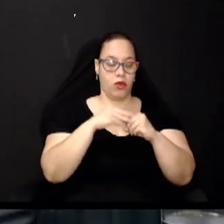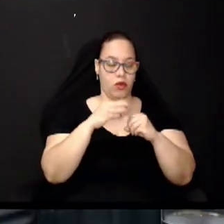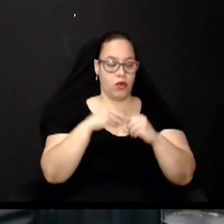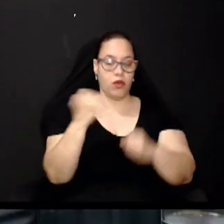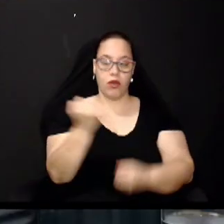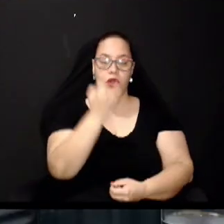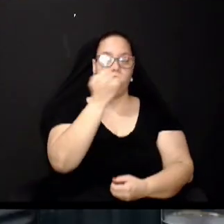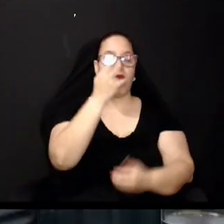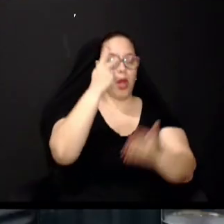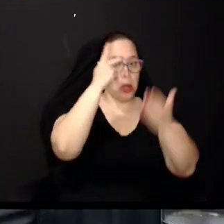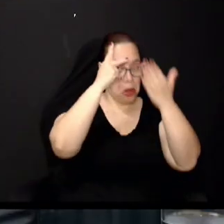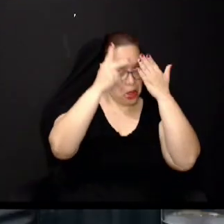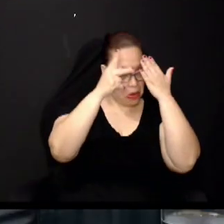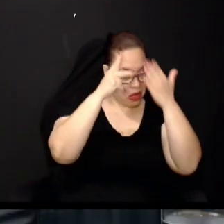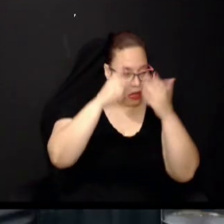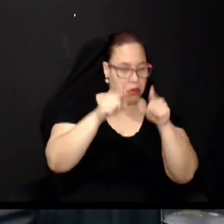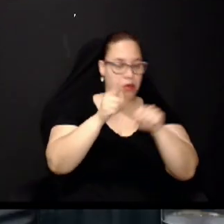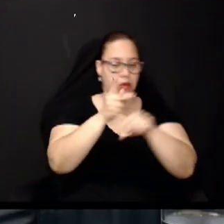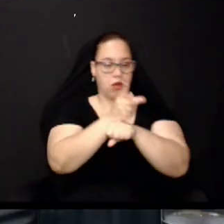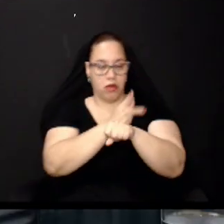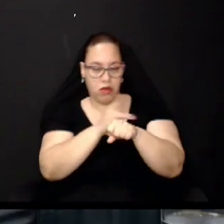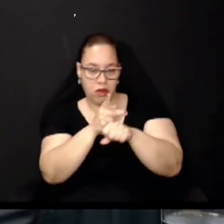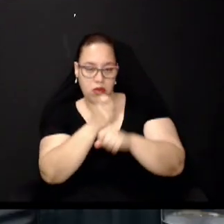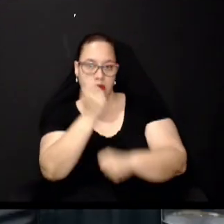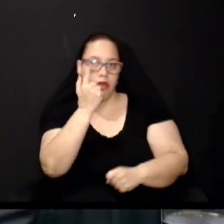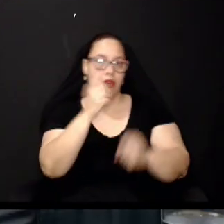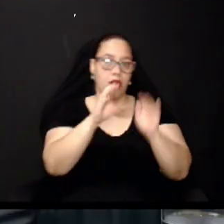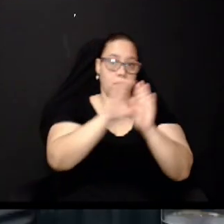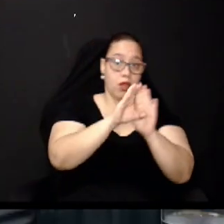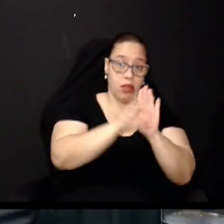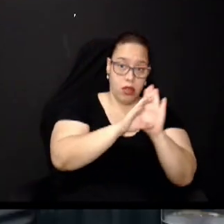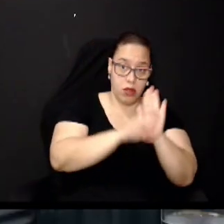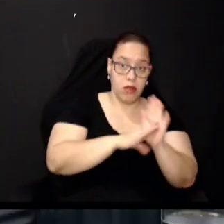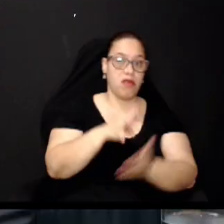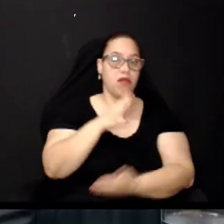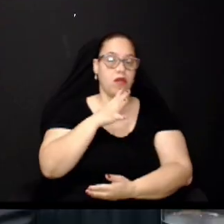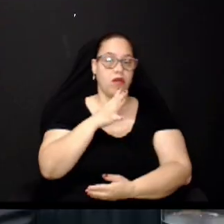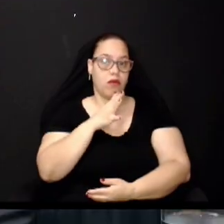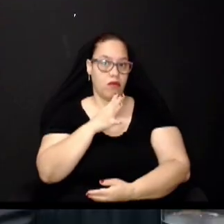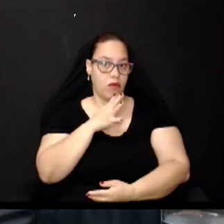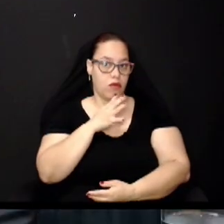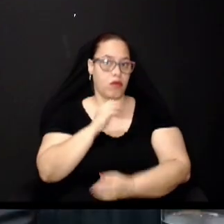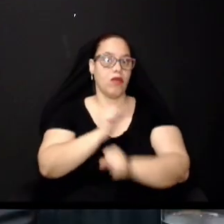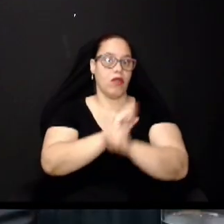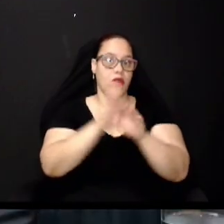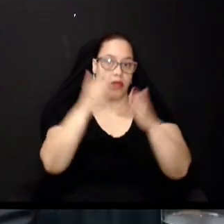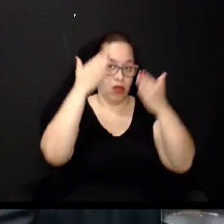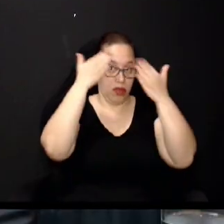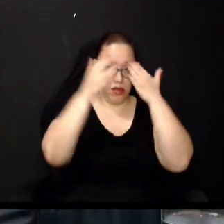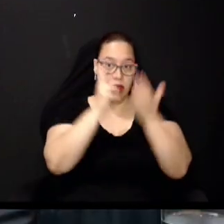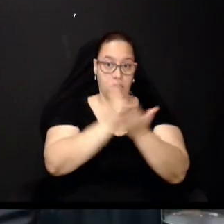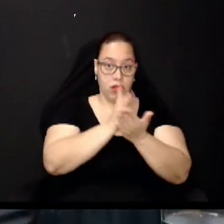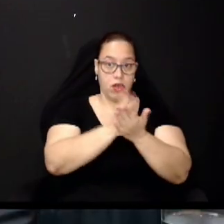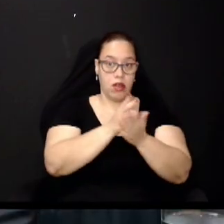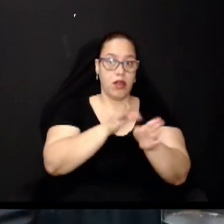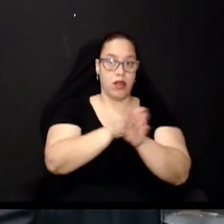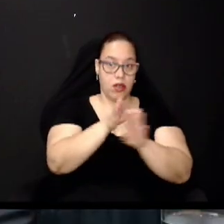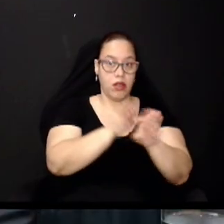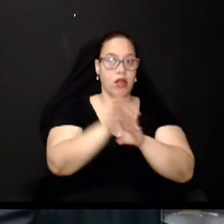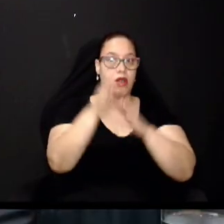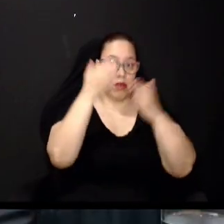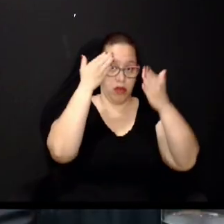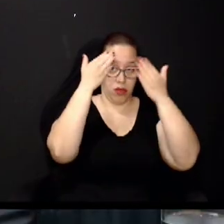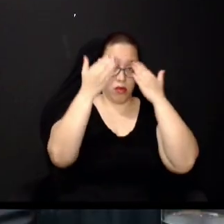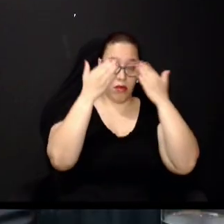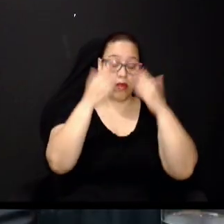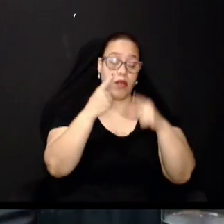psicoterapia, buscar algum programa de autoconhecimento. A gente, claro, psicólogo sempre vai encaminhar para psicoterapia, até porque a gente